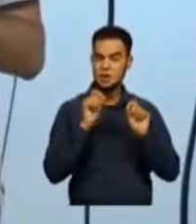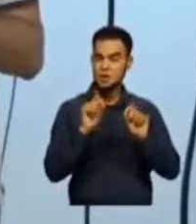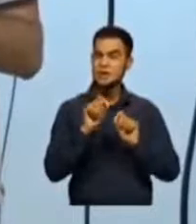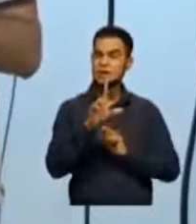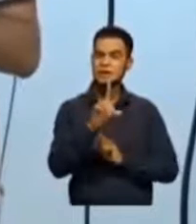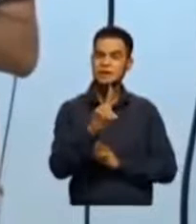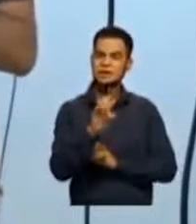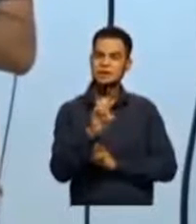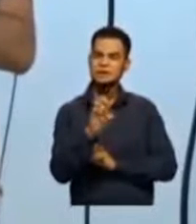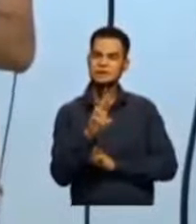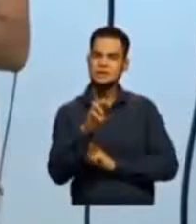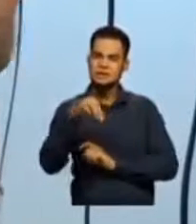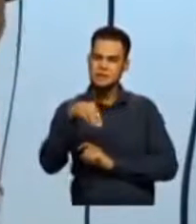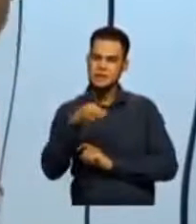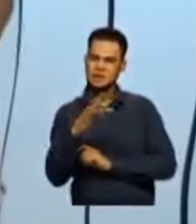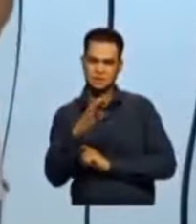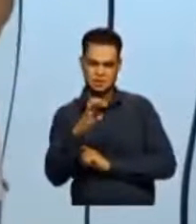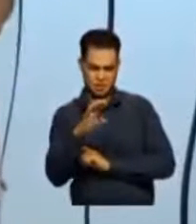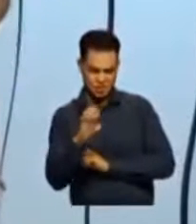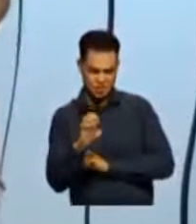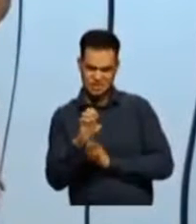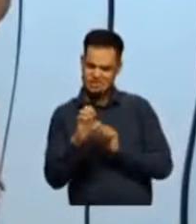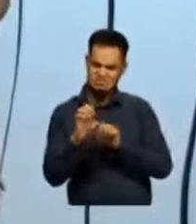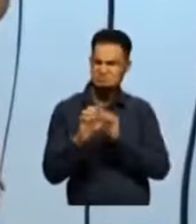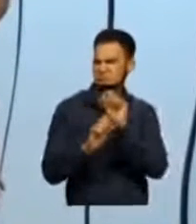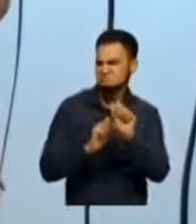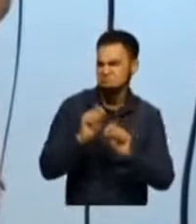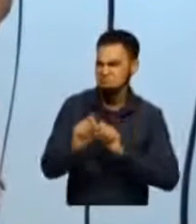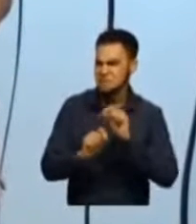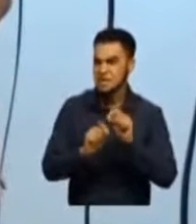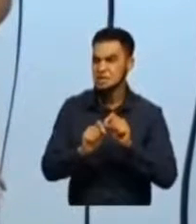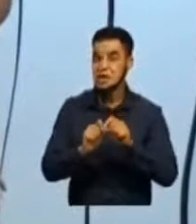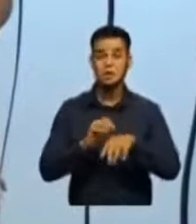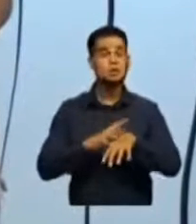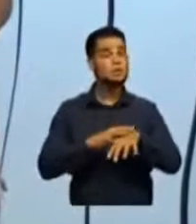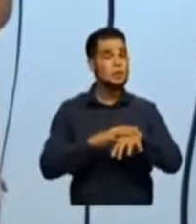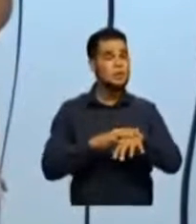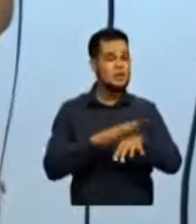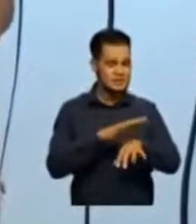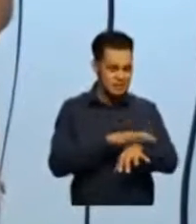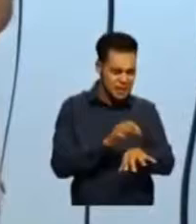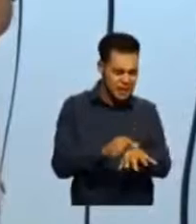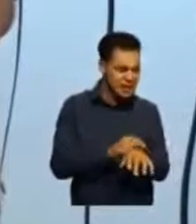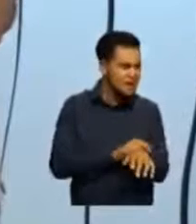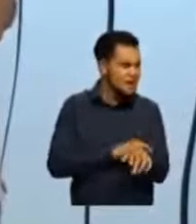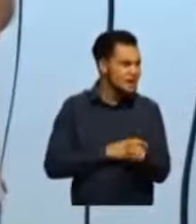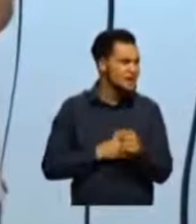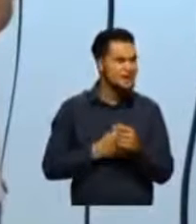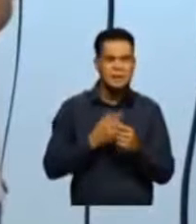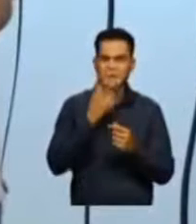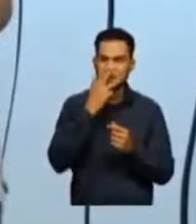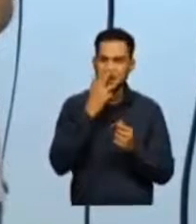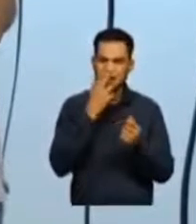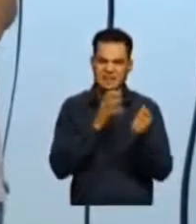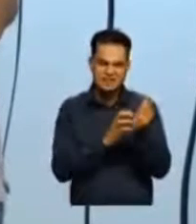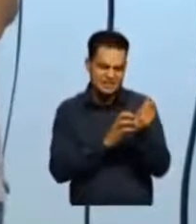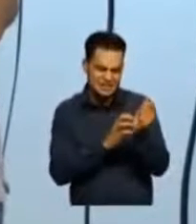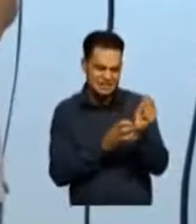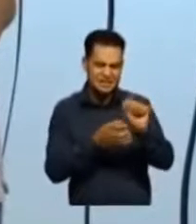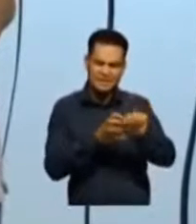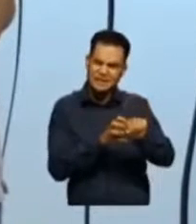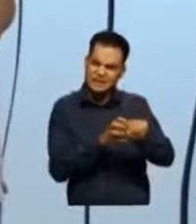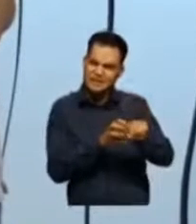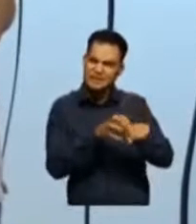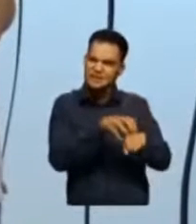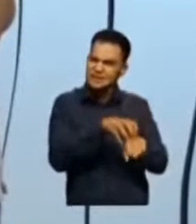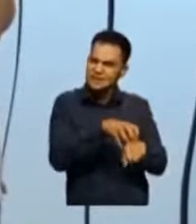dermatite cercariana, que vai ser dermatite, uma doença de pele, aquelas manchinhas que dá quando o inseto pica alguma coisa, o